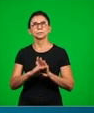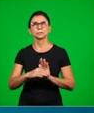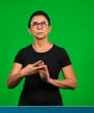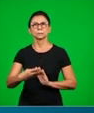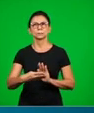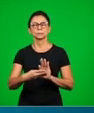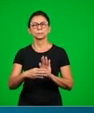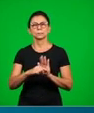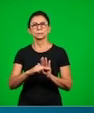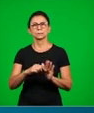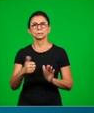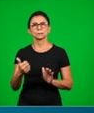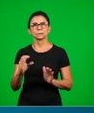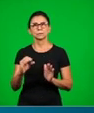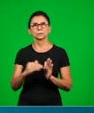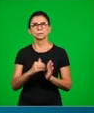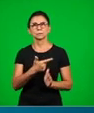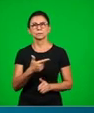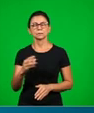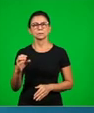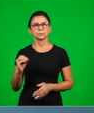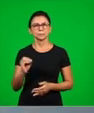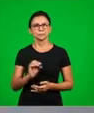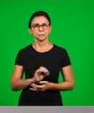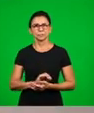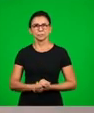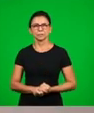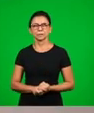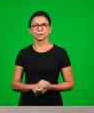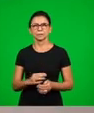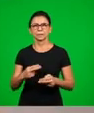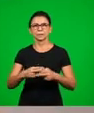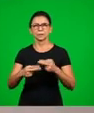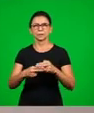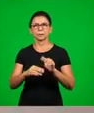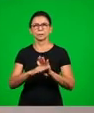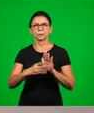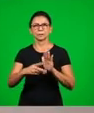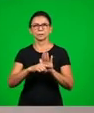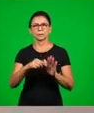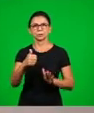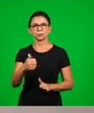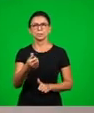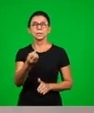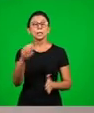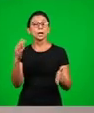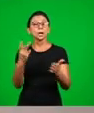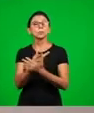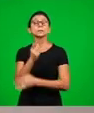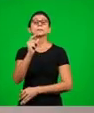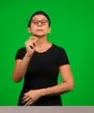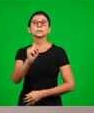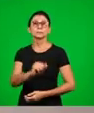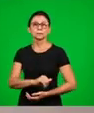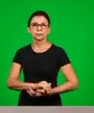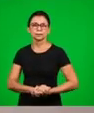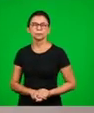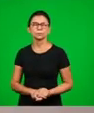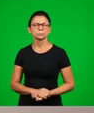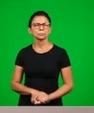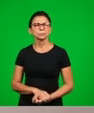Neemias capítulo 4, versículo 16. E sucedeu que, desde aquele